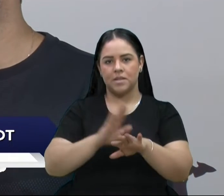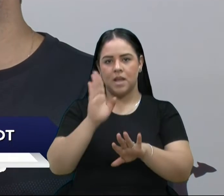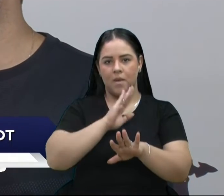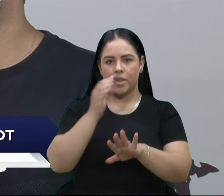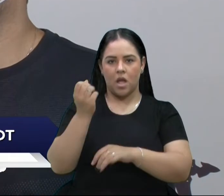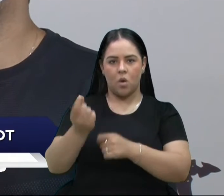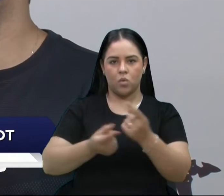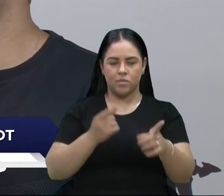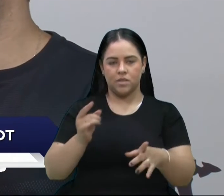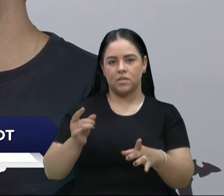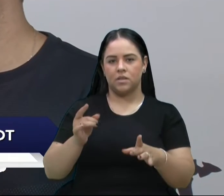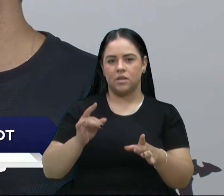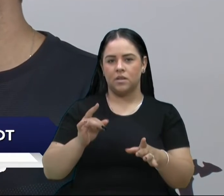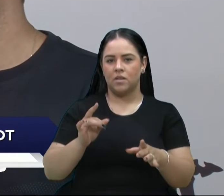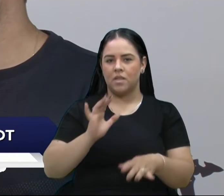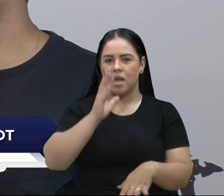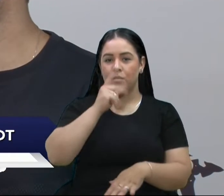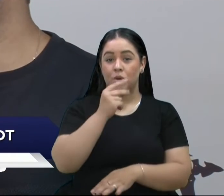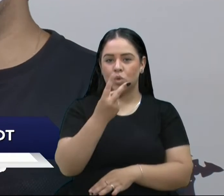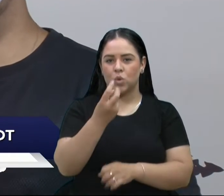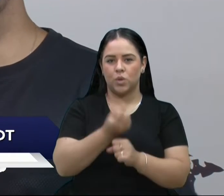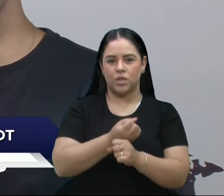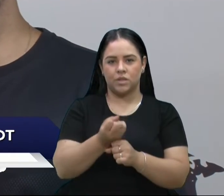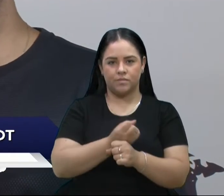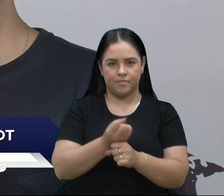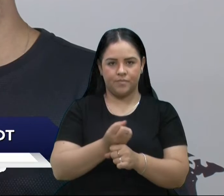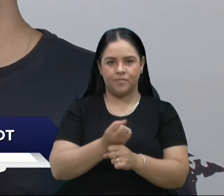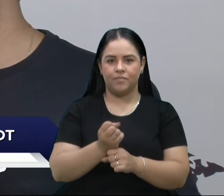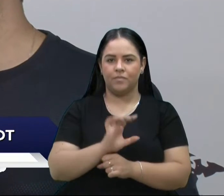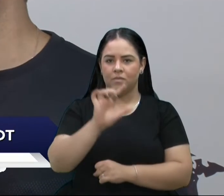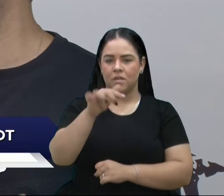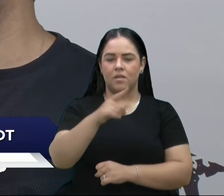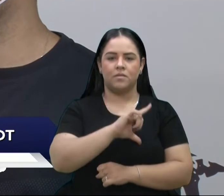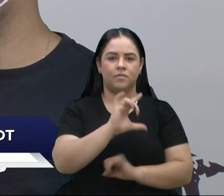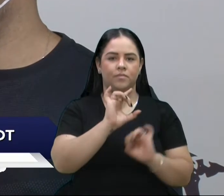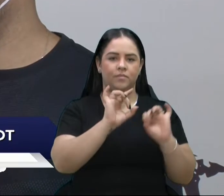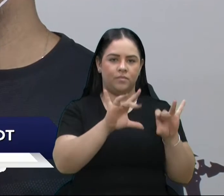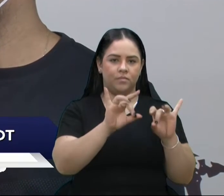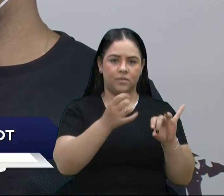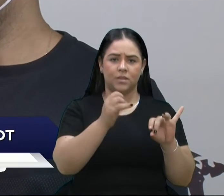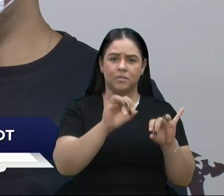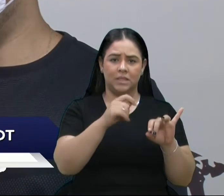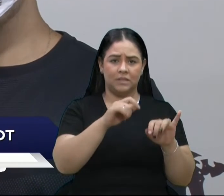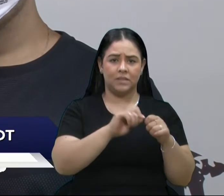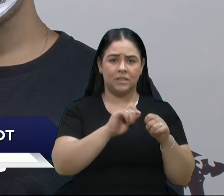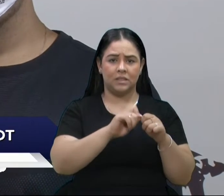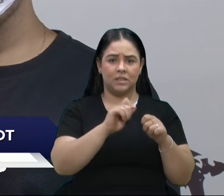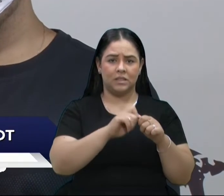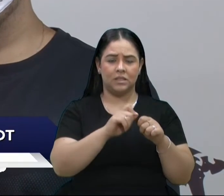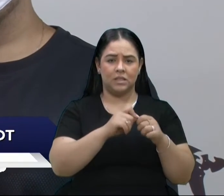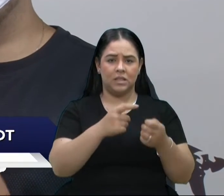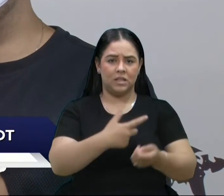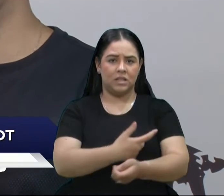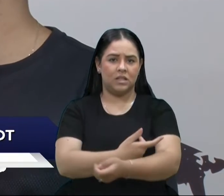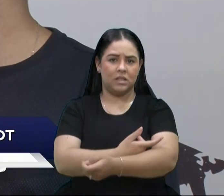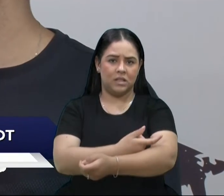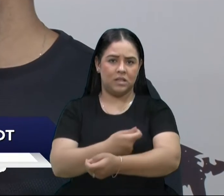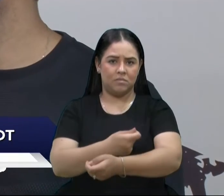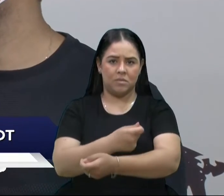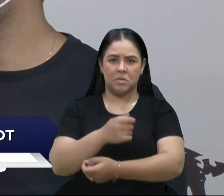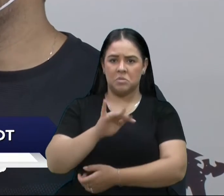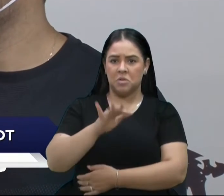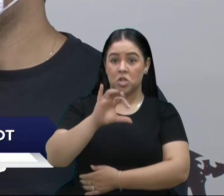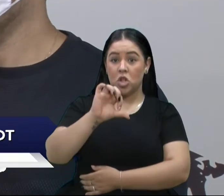demorando quase 2 anos, né? E depois que passar por um especialista, se precisa fazer um exame, então a lista de exame beira 9